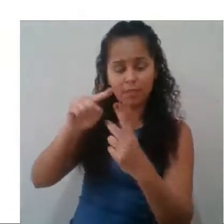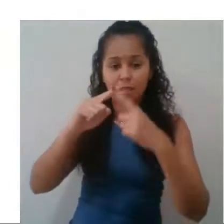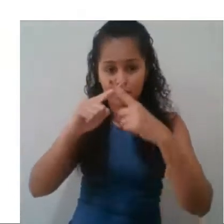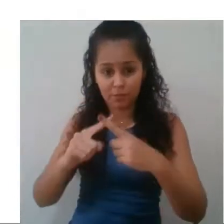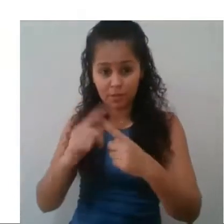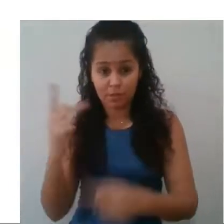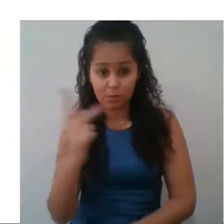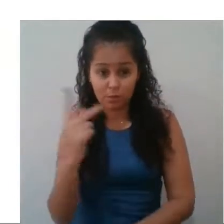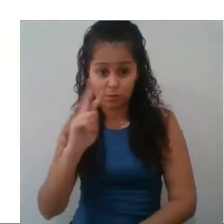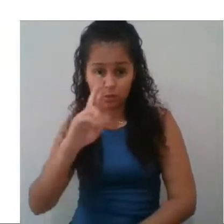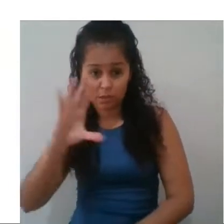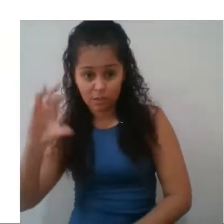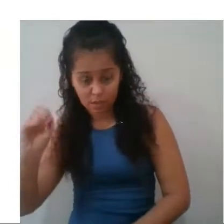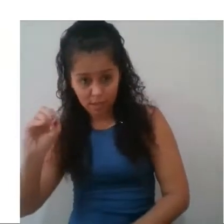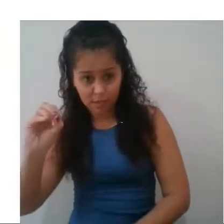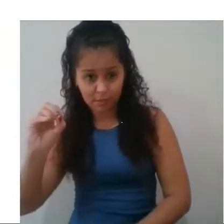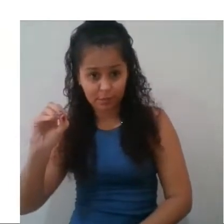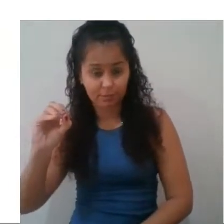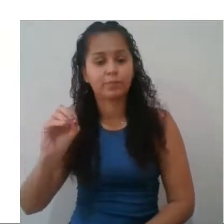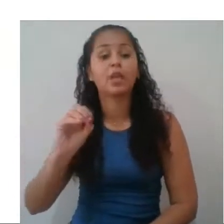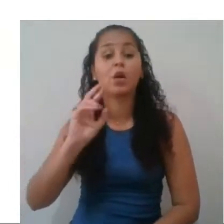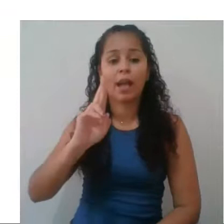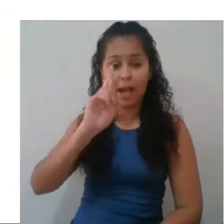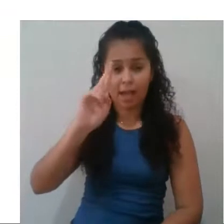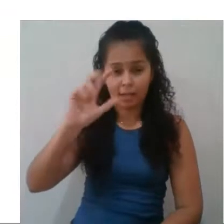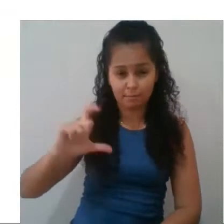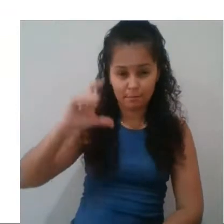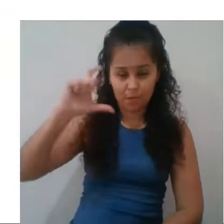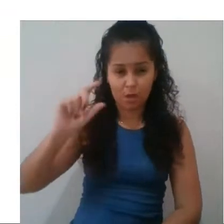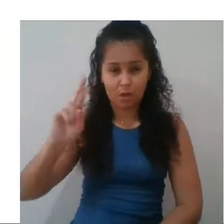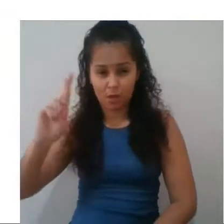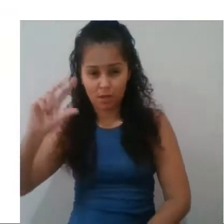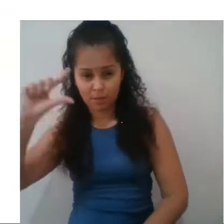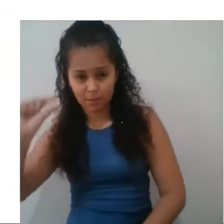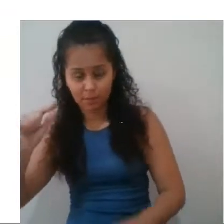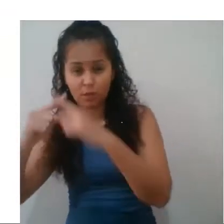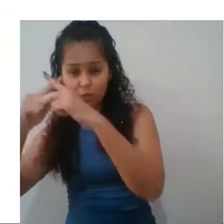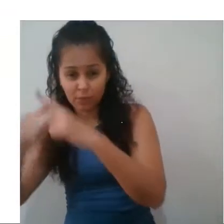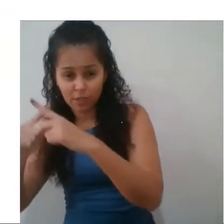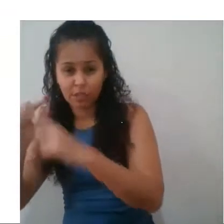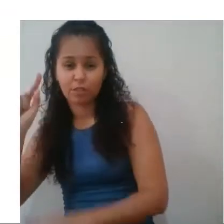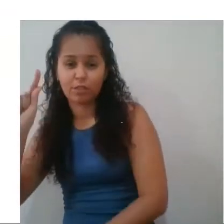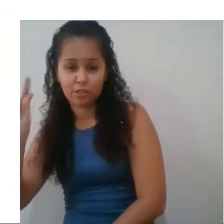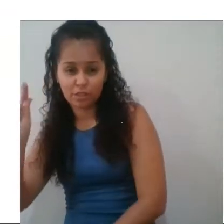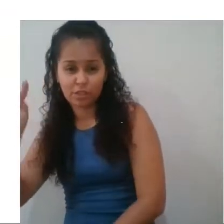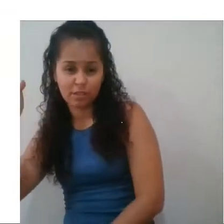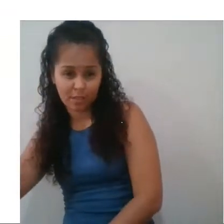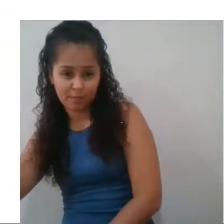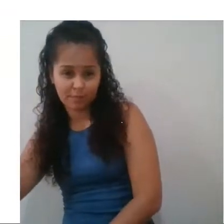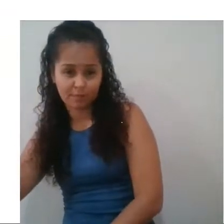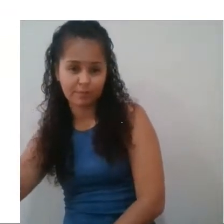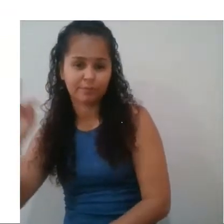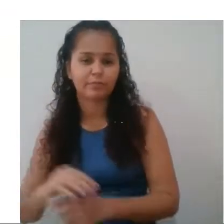dos dois raios desse tronco, que é o raio maior e o raio menor, vezes a geratriz do tronco,